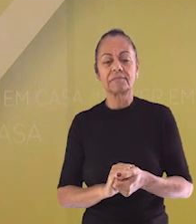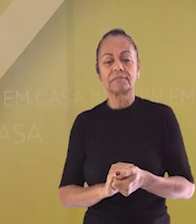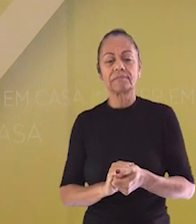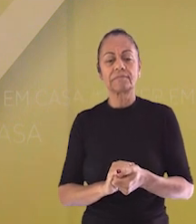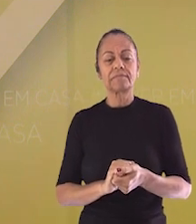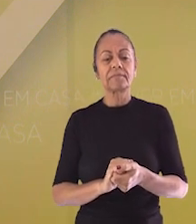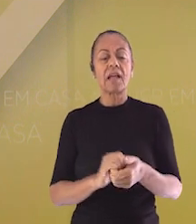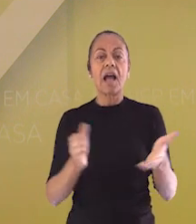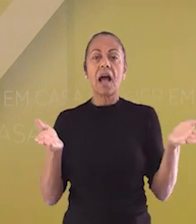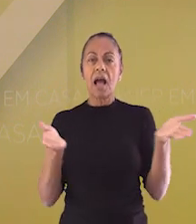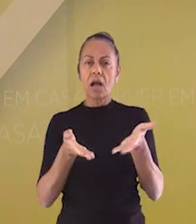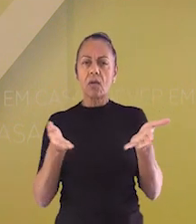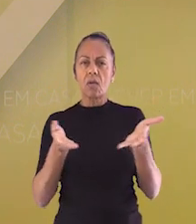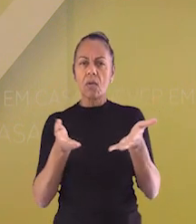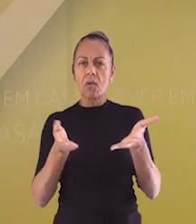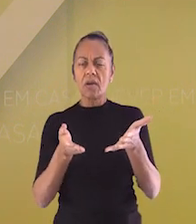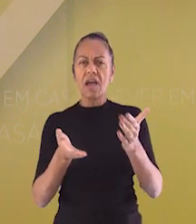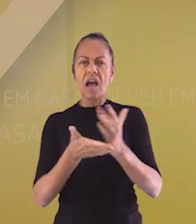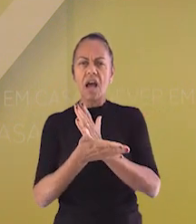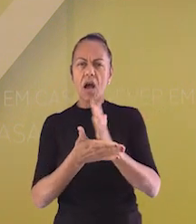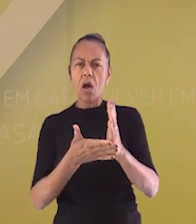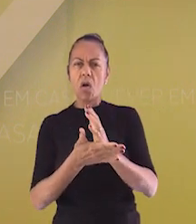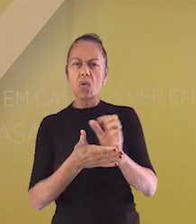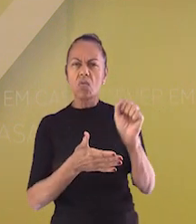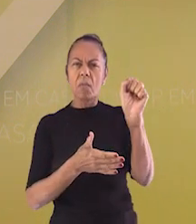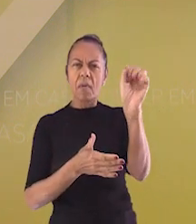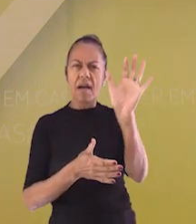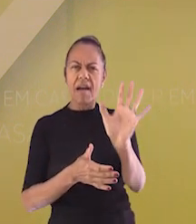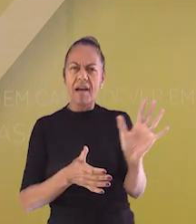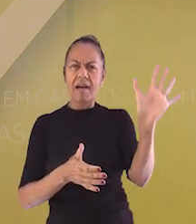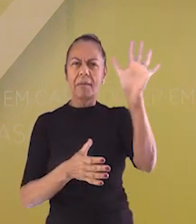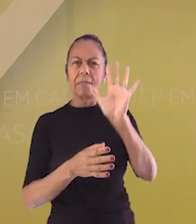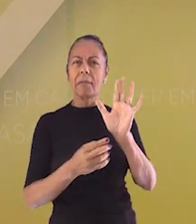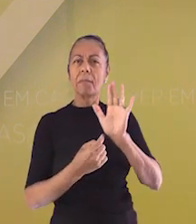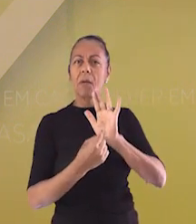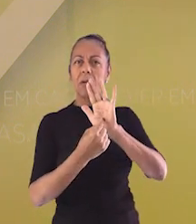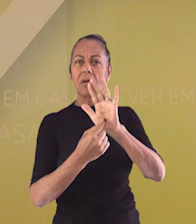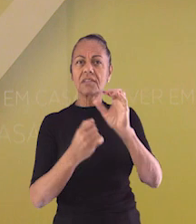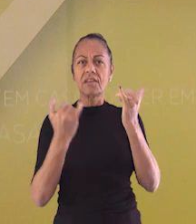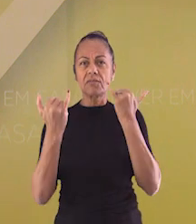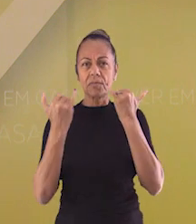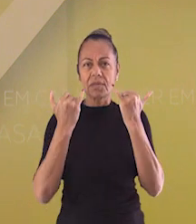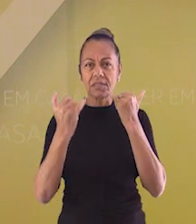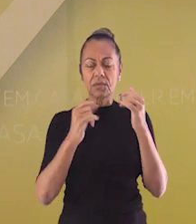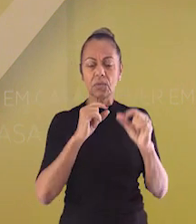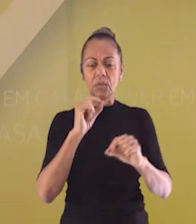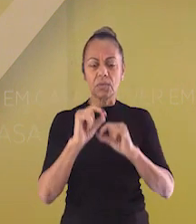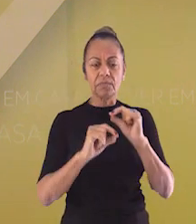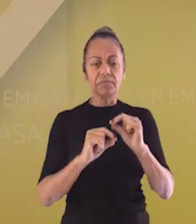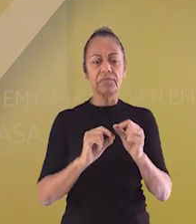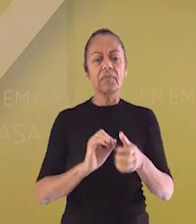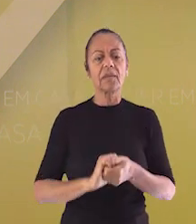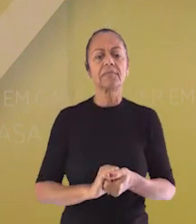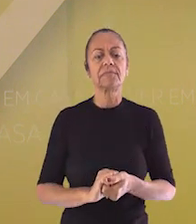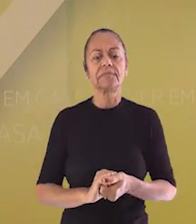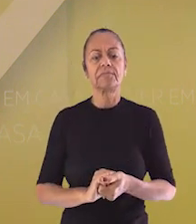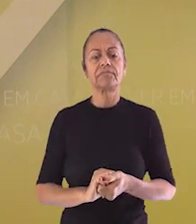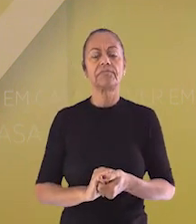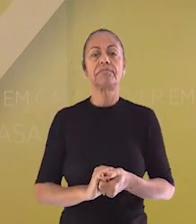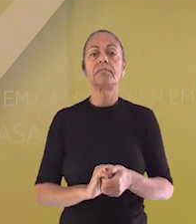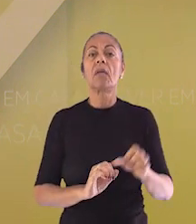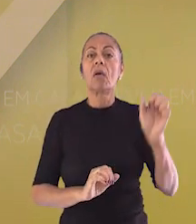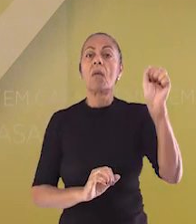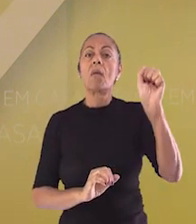relevo. Vamos observar como alguns mapas apresentam essa informação? Os mapas que apresentam formas de